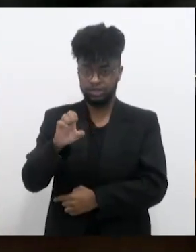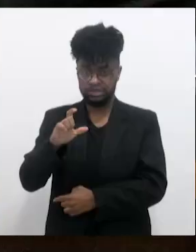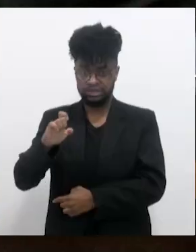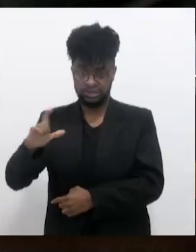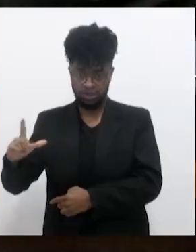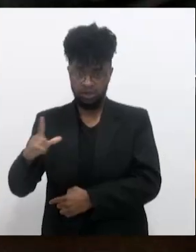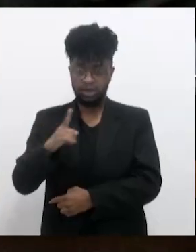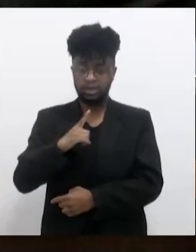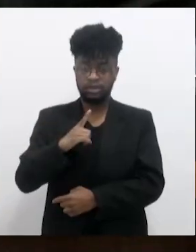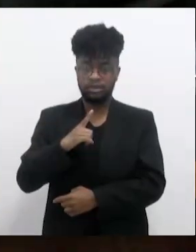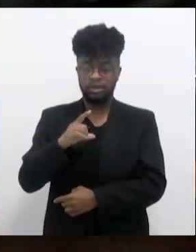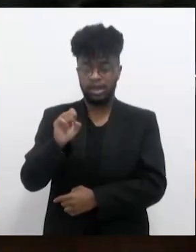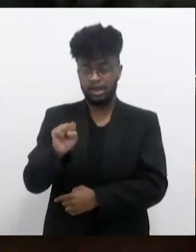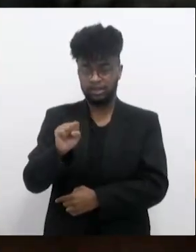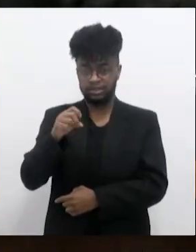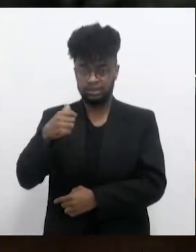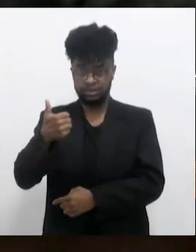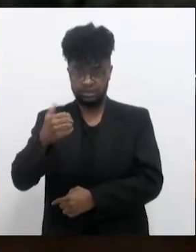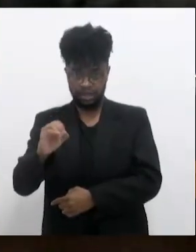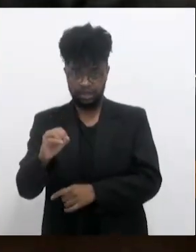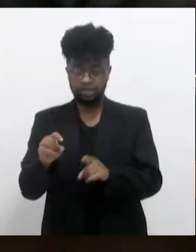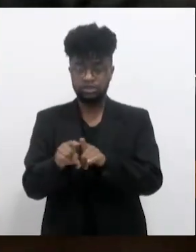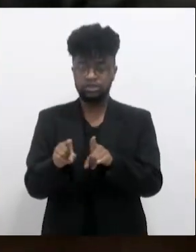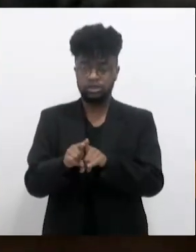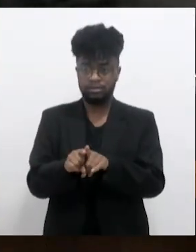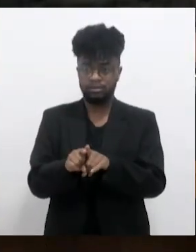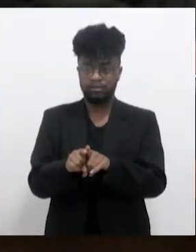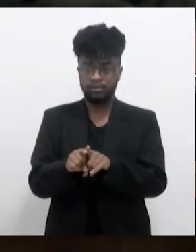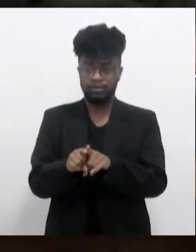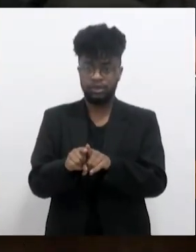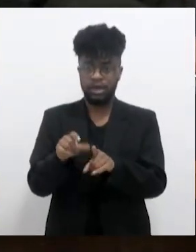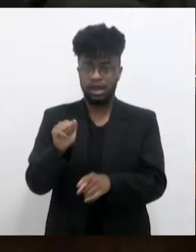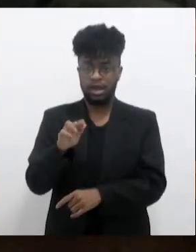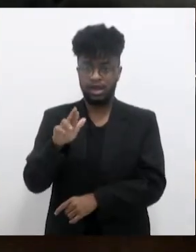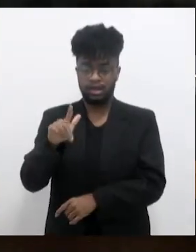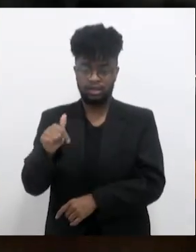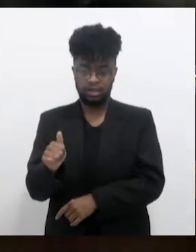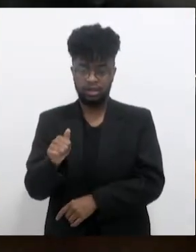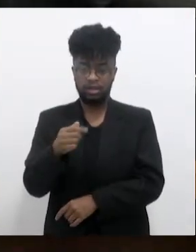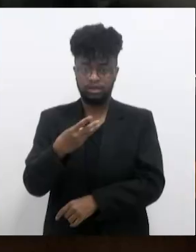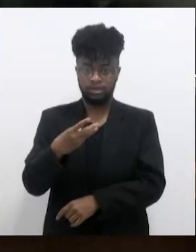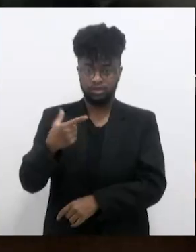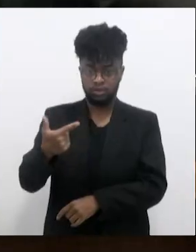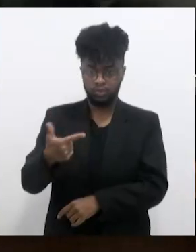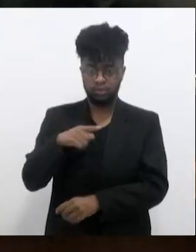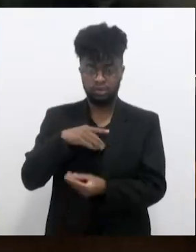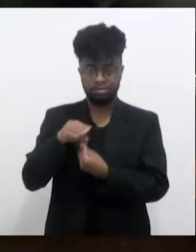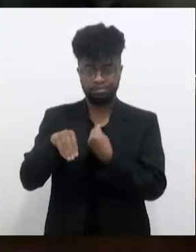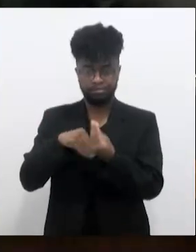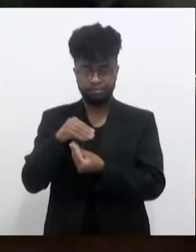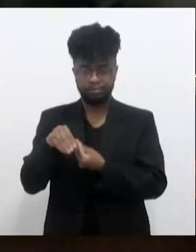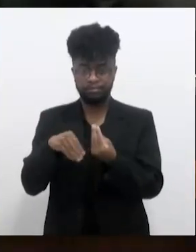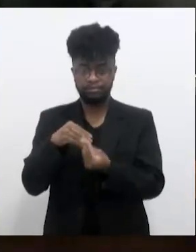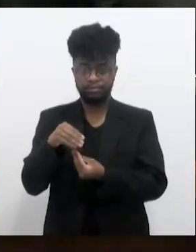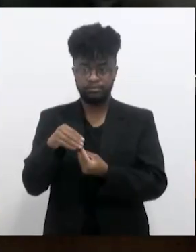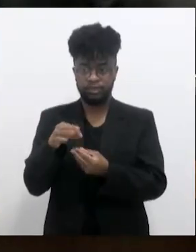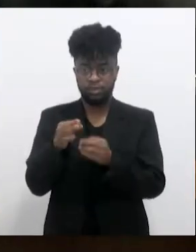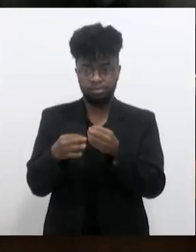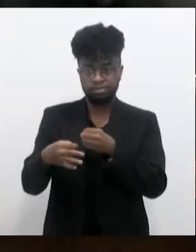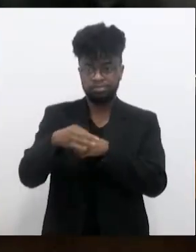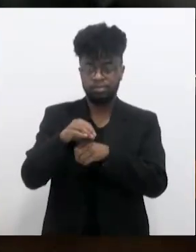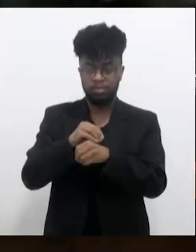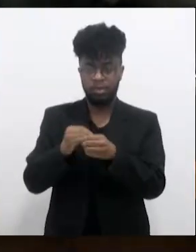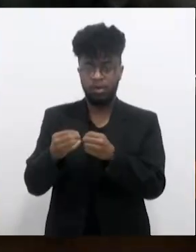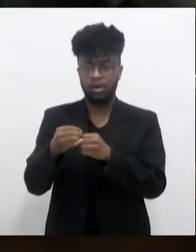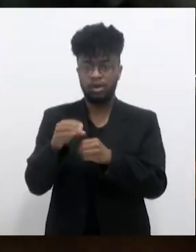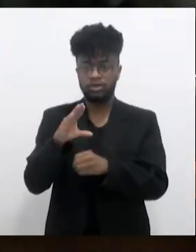enxofre, e tem o Arla 32, que é um diluente das moléculas de